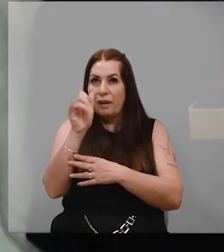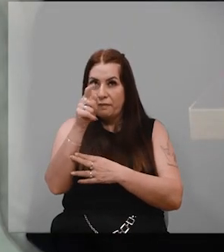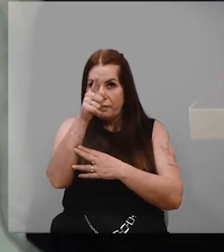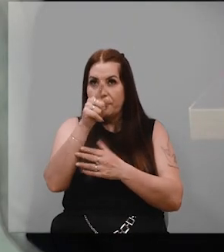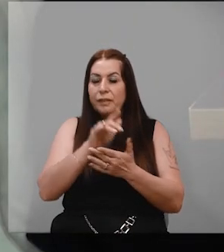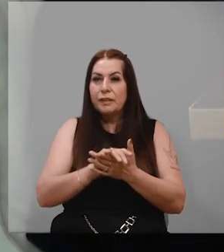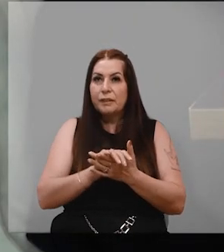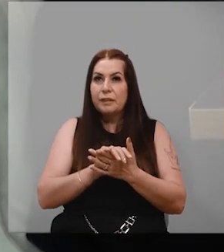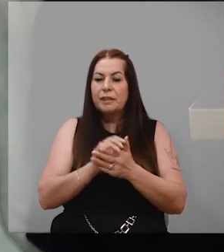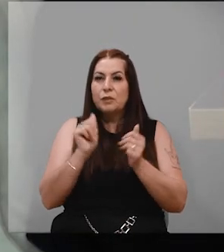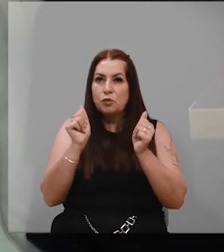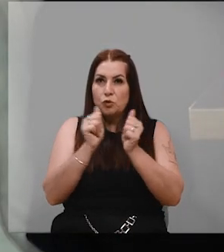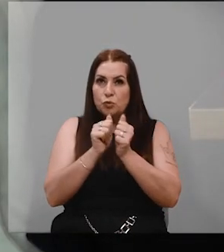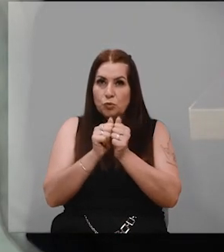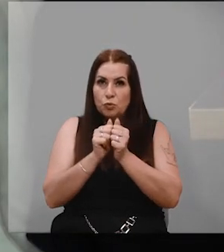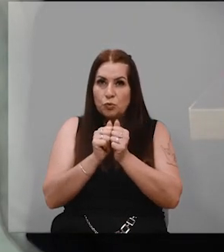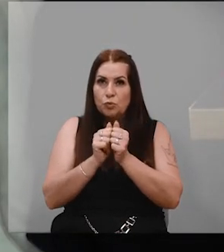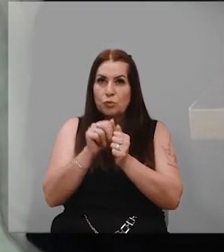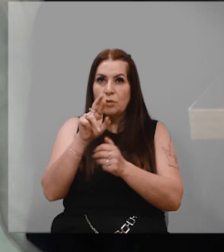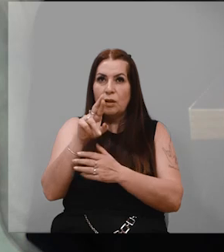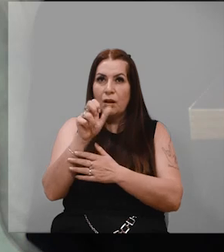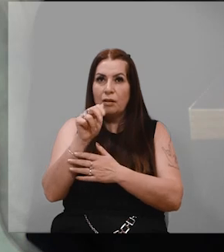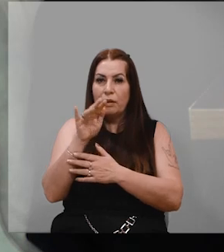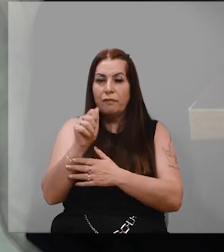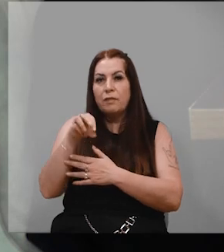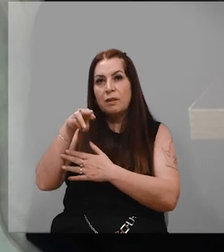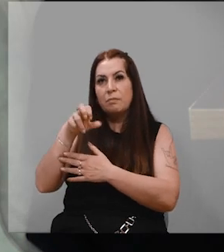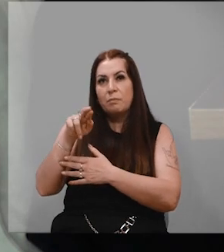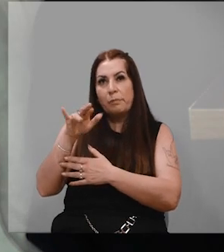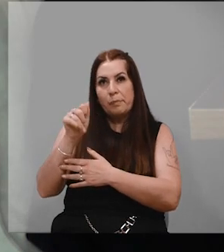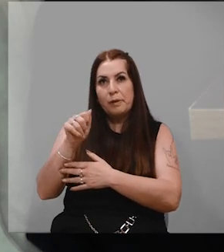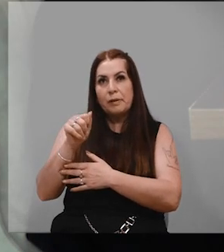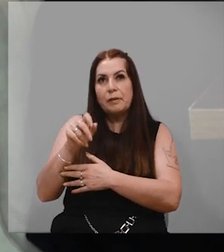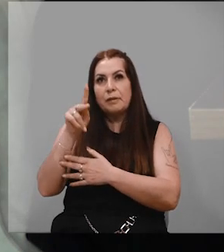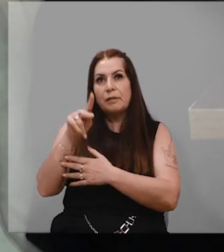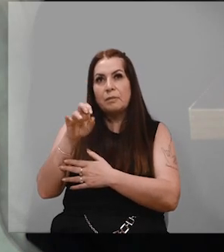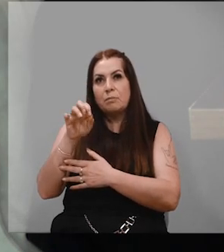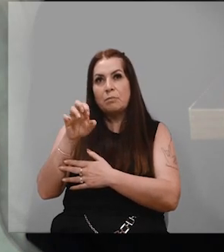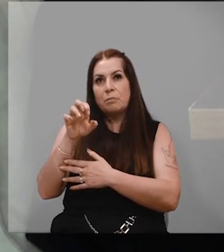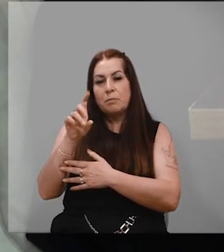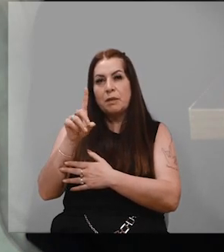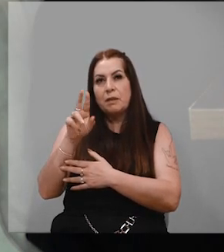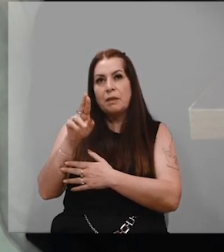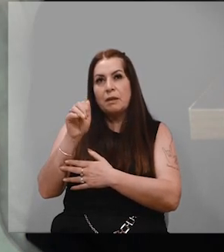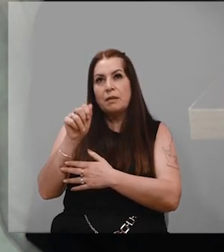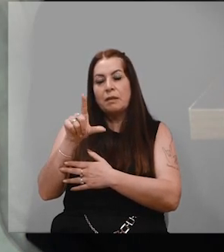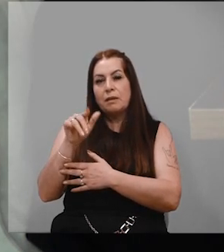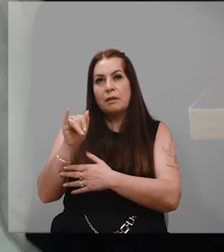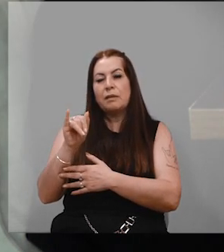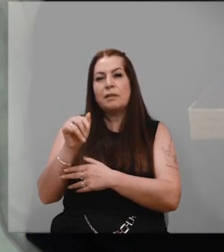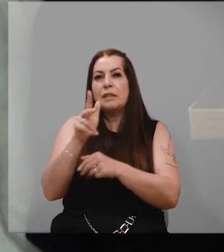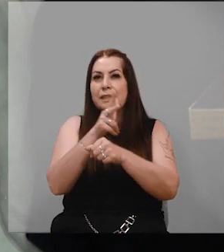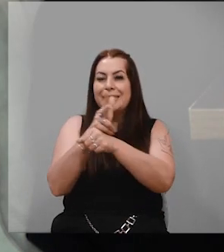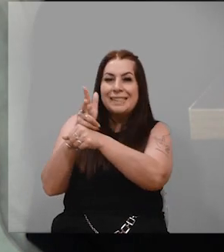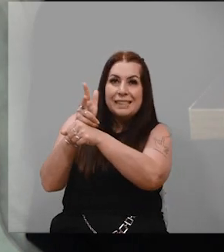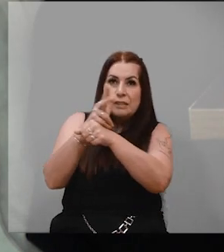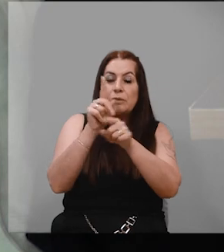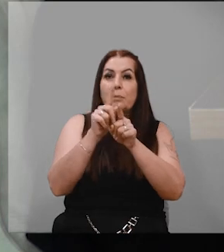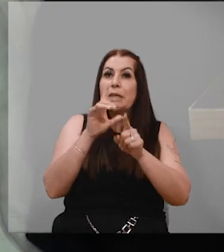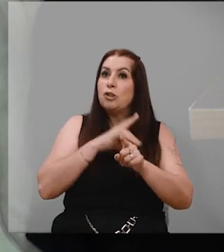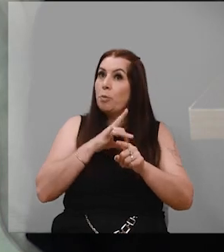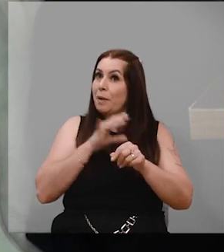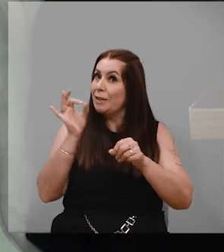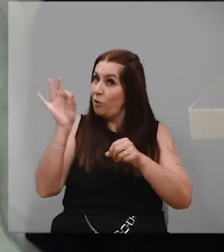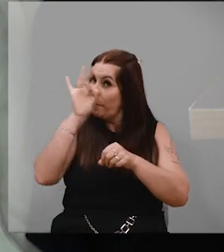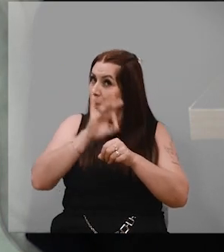Rafa estava ainda junto com a gente, o Rafa Marta, o Pedrali também, Marcelo Pedrali, os cinegrafistas que também tinham medo